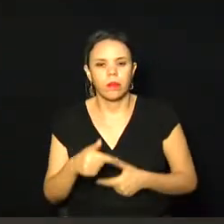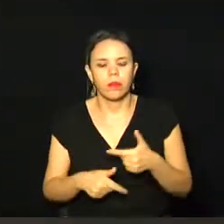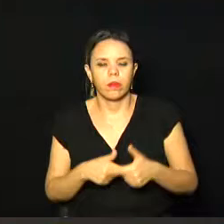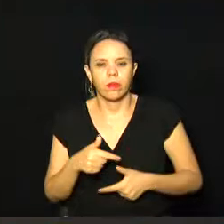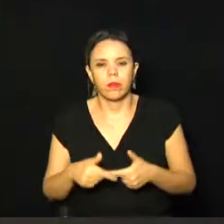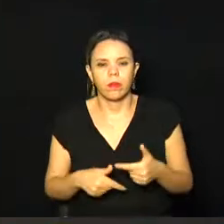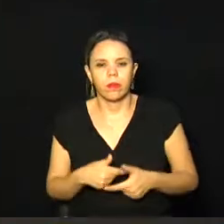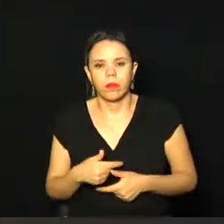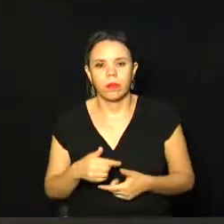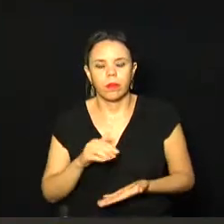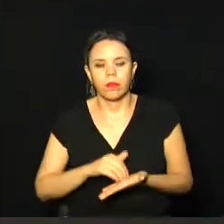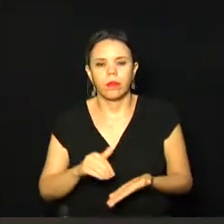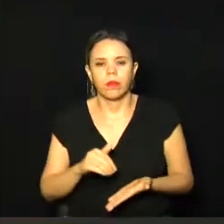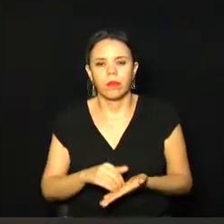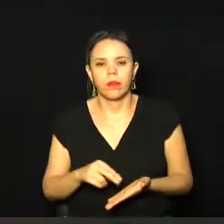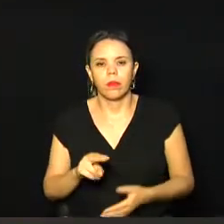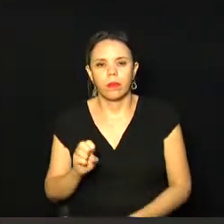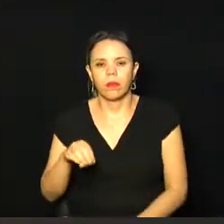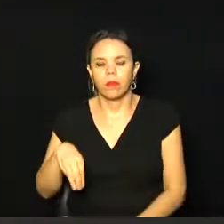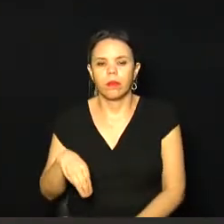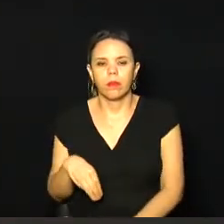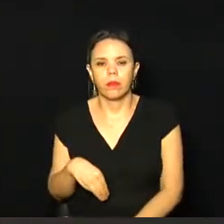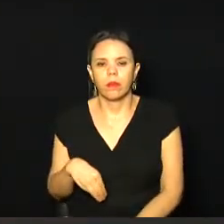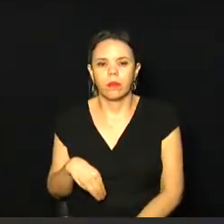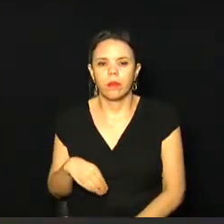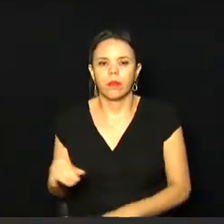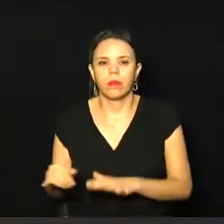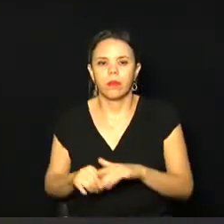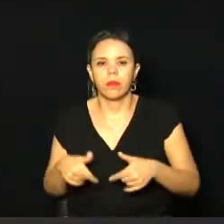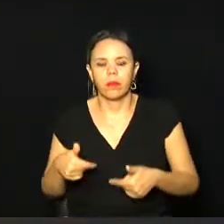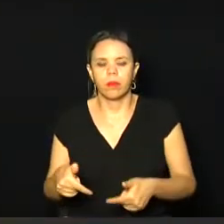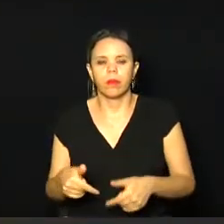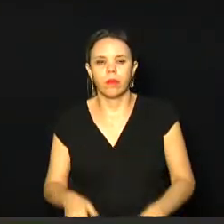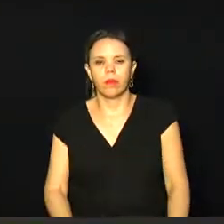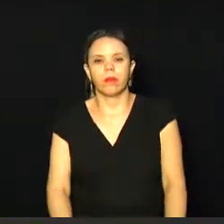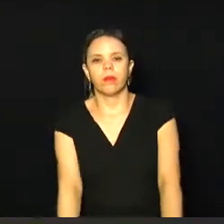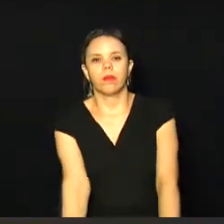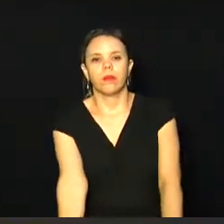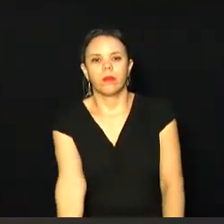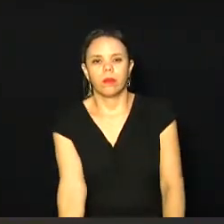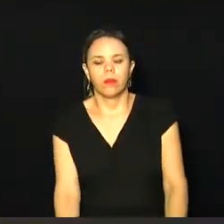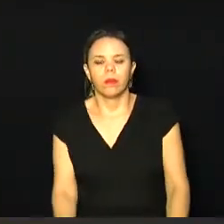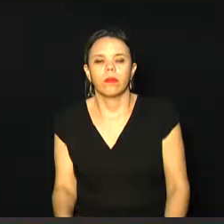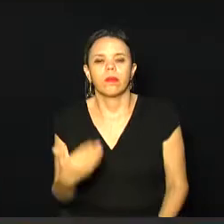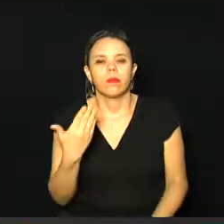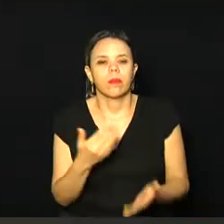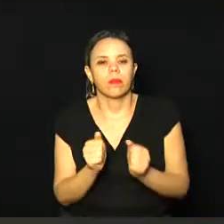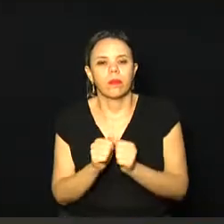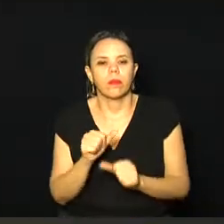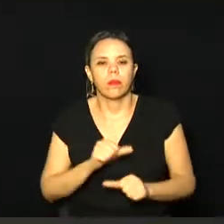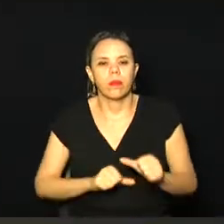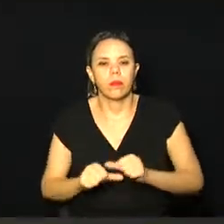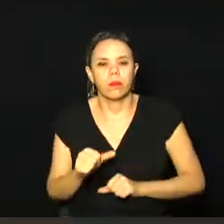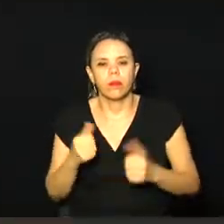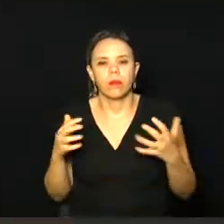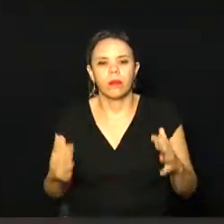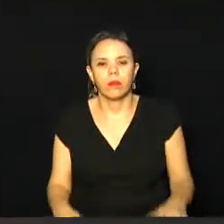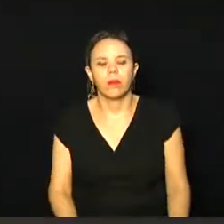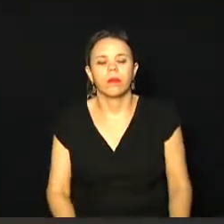tanto pelo escritório Nelson Williams como pelo Instituto de uma forma ativa com a cidade. Nós acreditamos que juntos faremos a mudança.